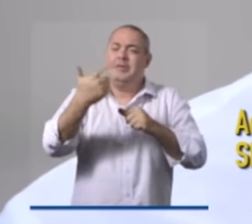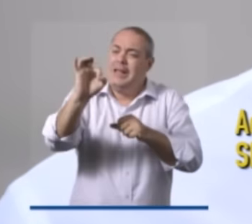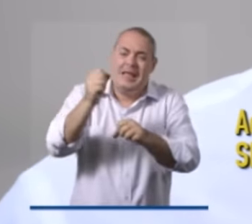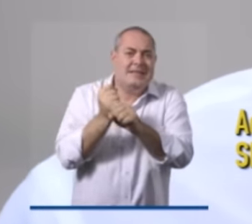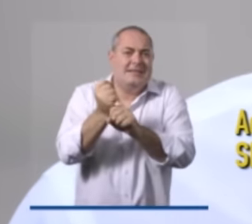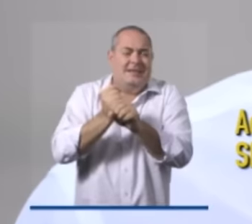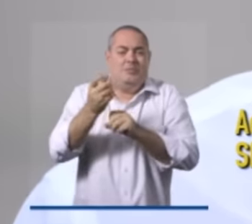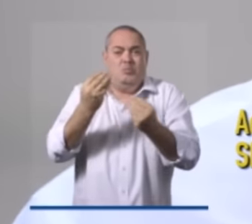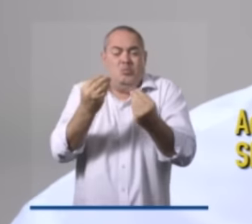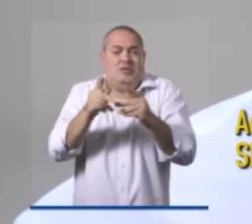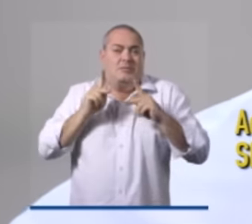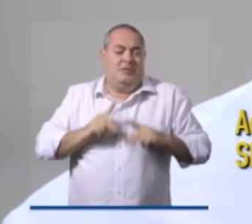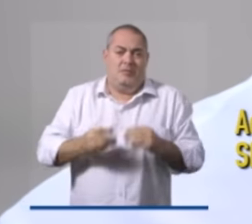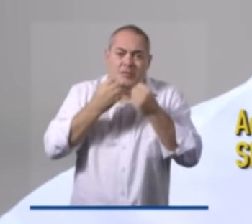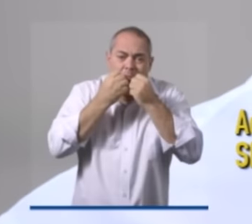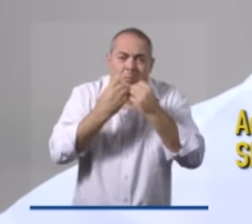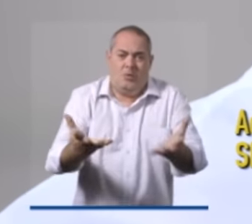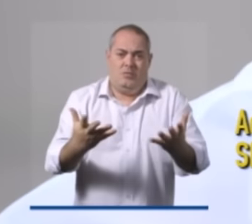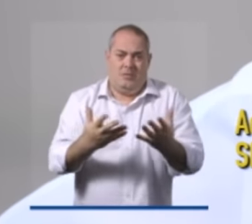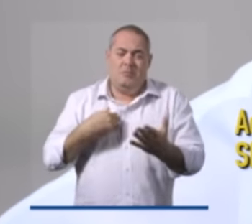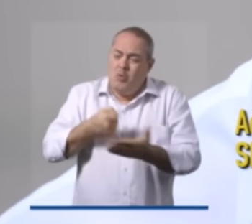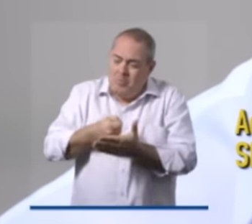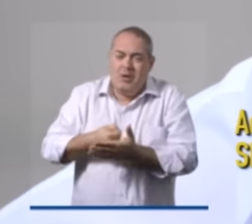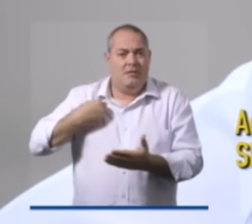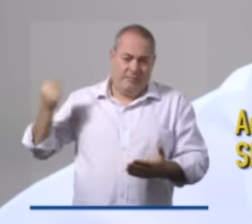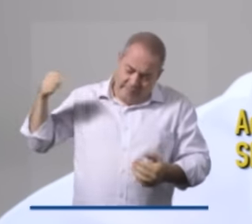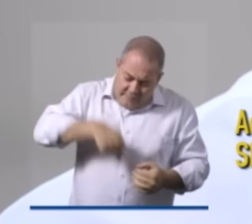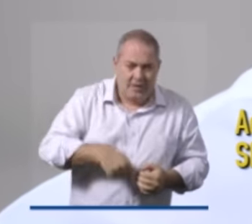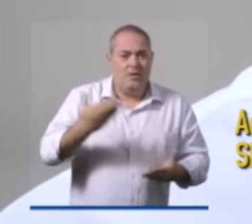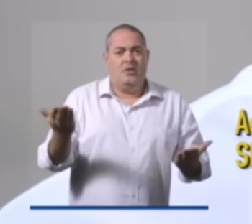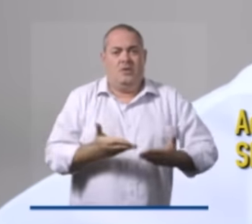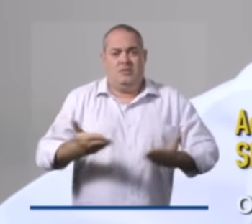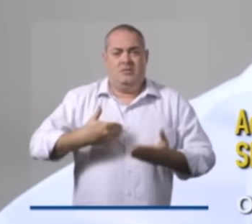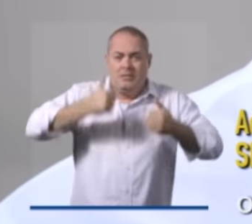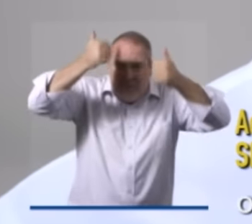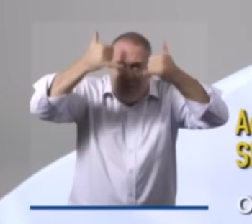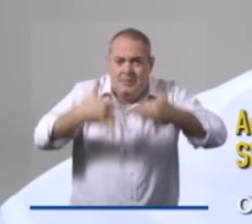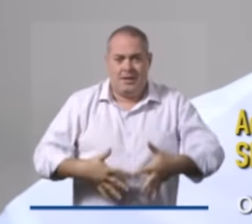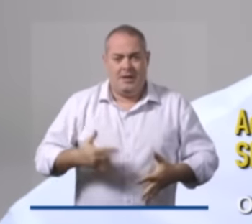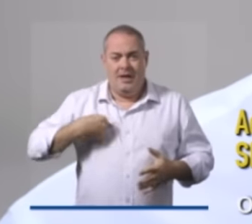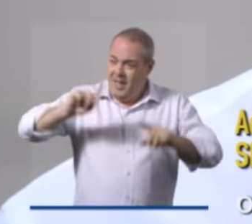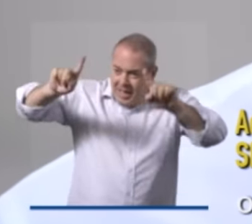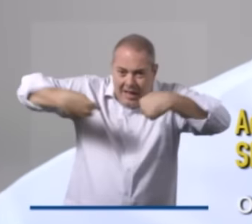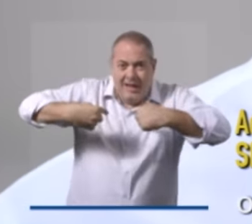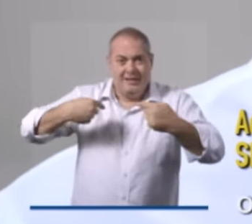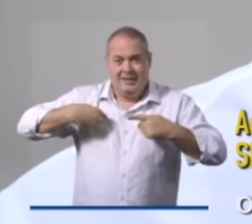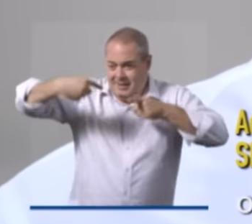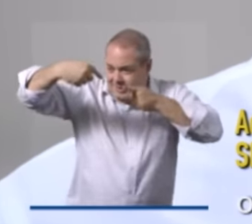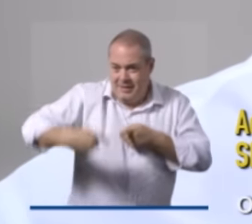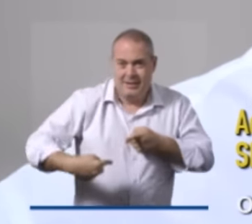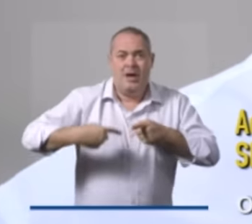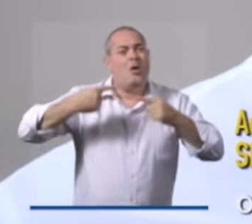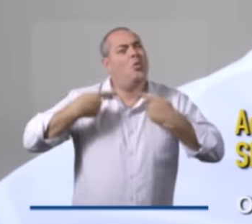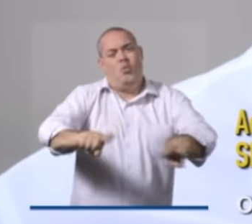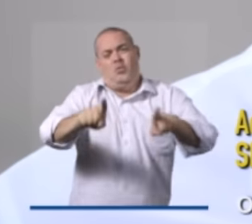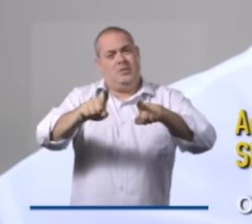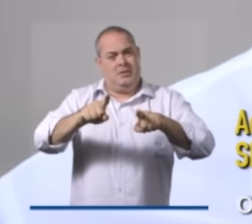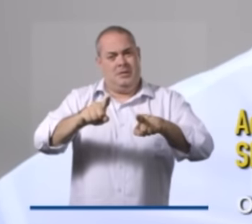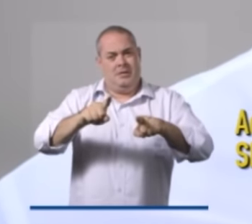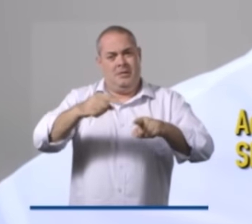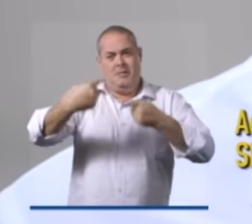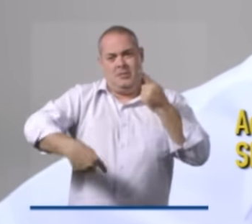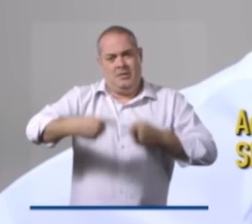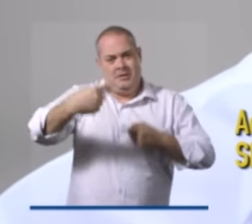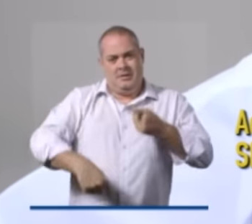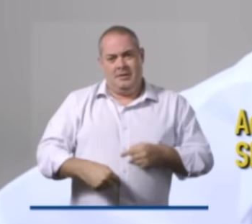10 anos por tantas pessoas de bem me obriga a estar aqui hoje. Os nossos adversários fizeram uma campanha contra a